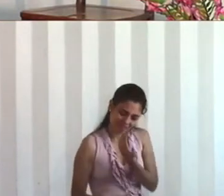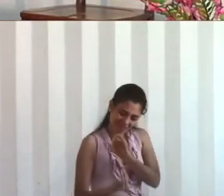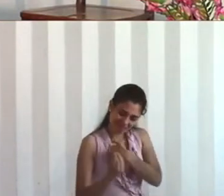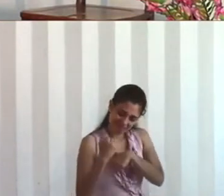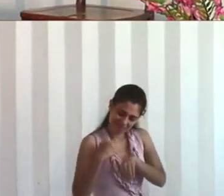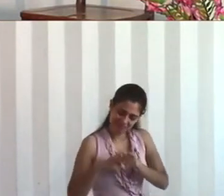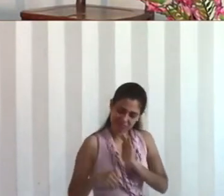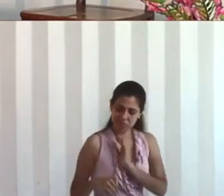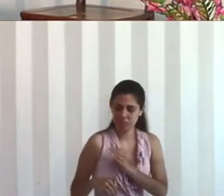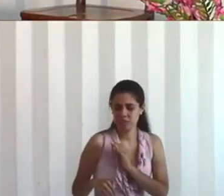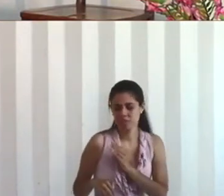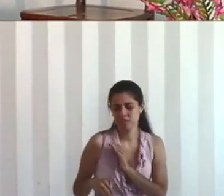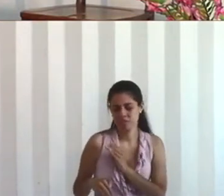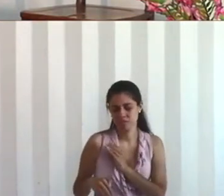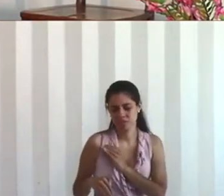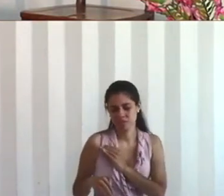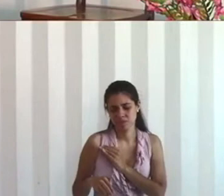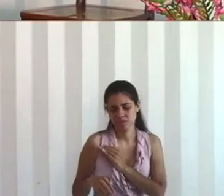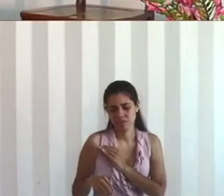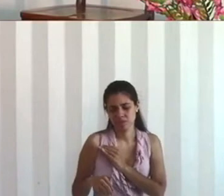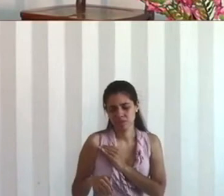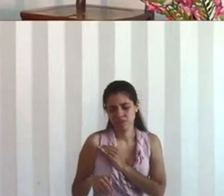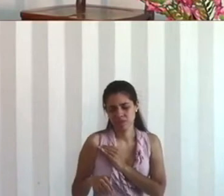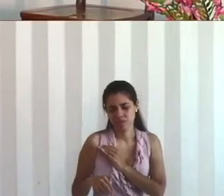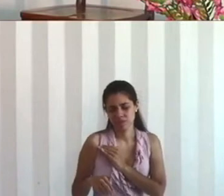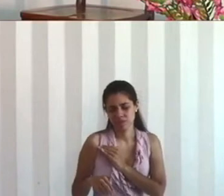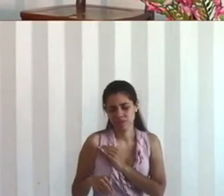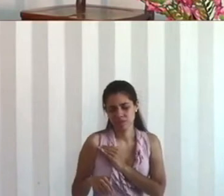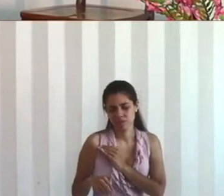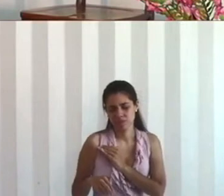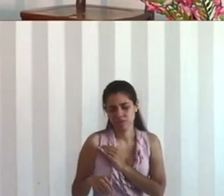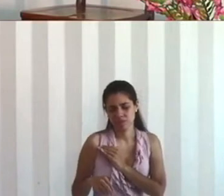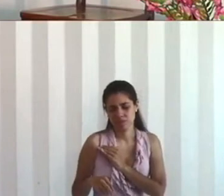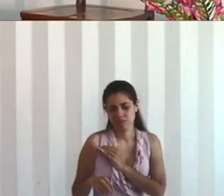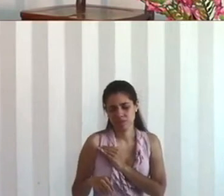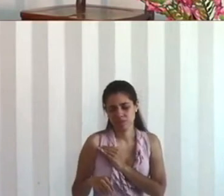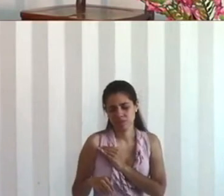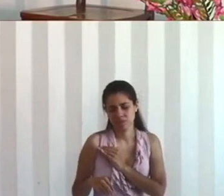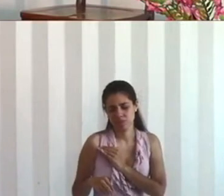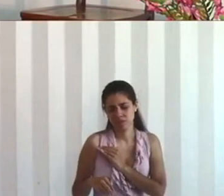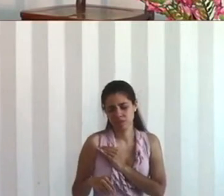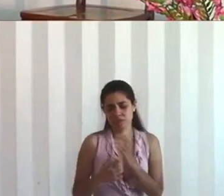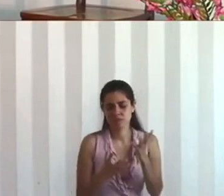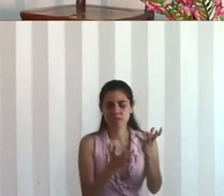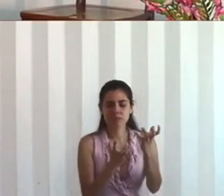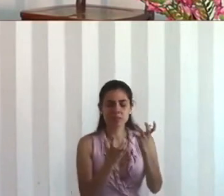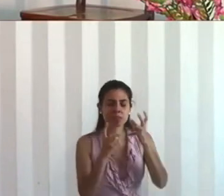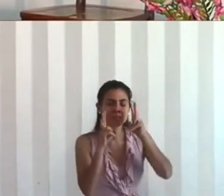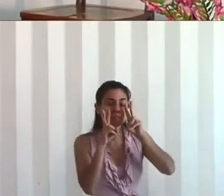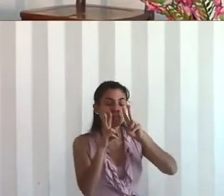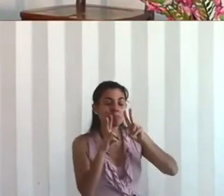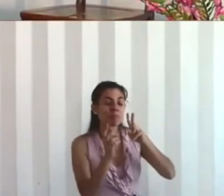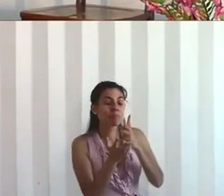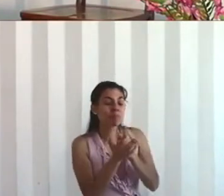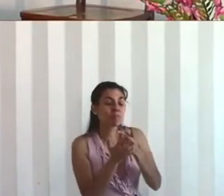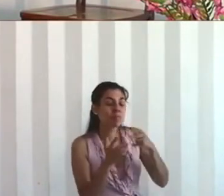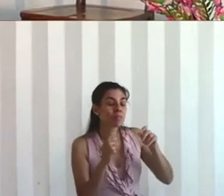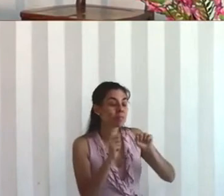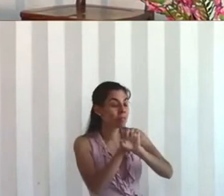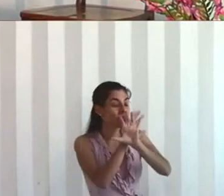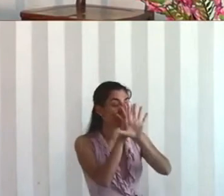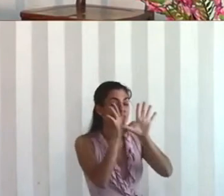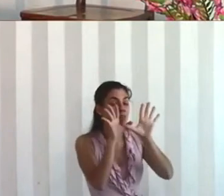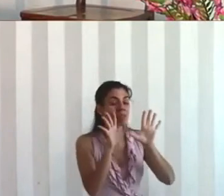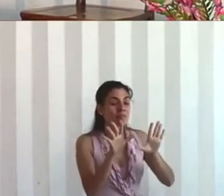quebrantado. Ó Deus, não deixe que a gente perca de vista a tua glória, a tua majestade. Não podemos